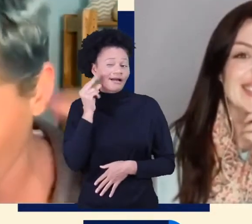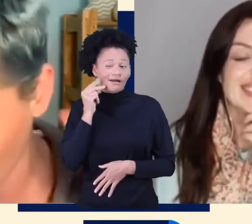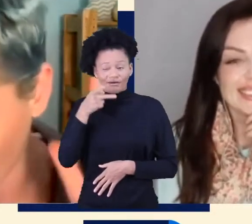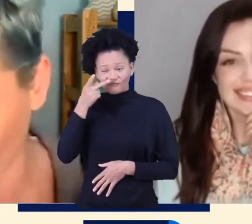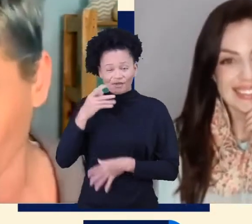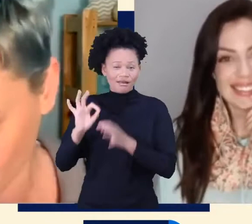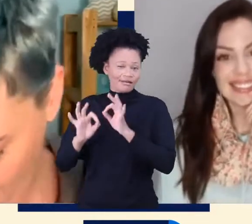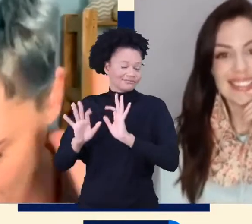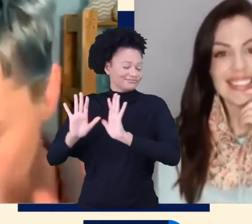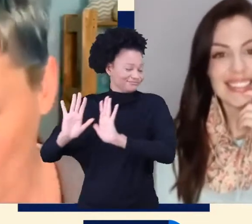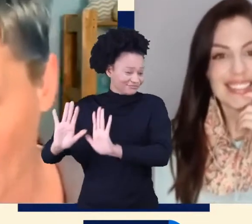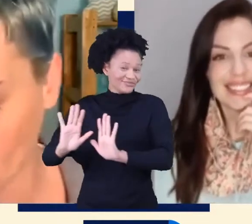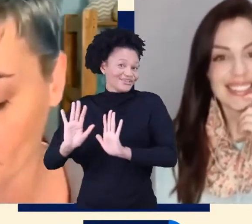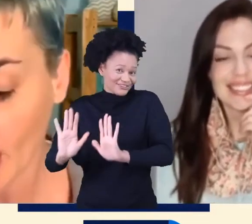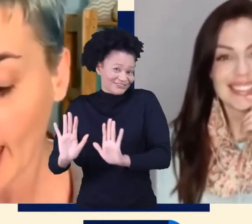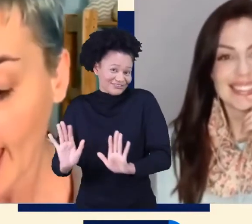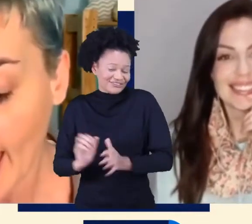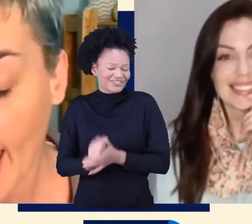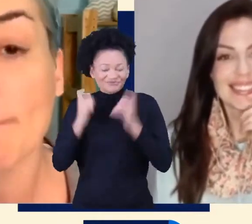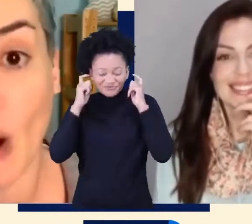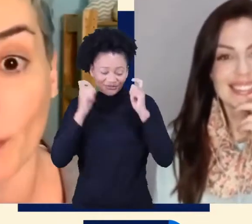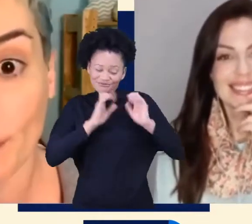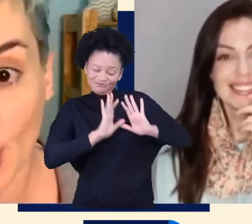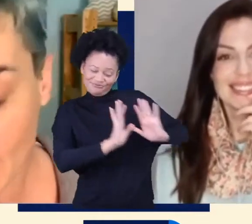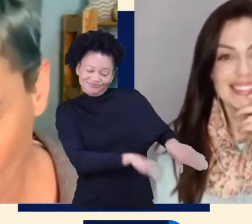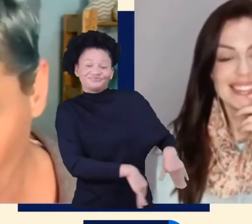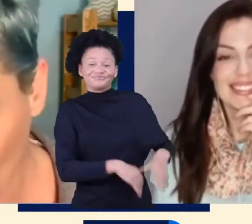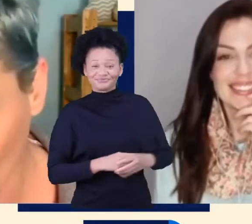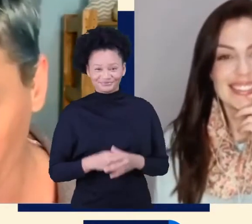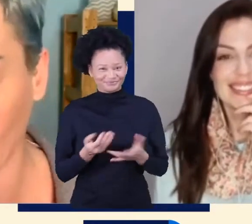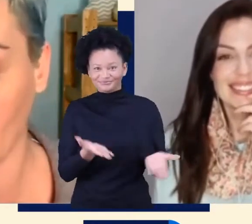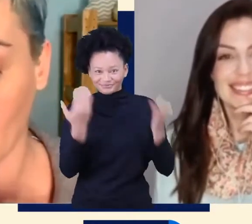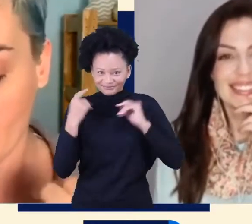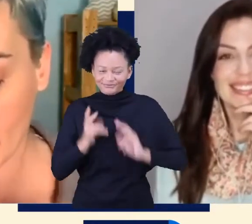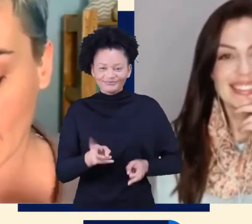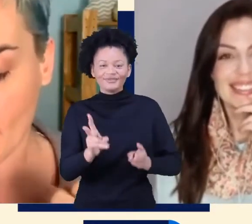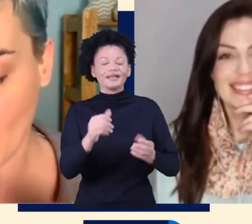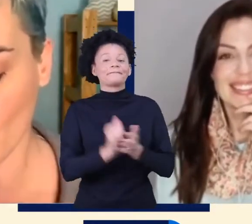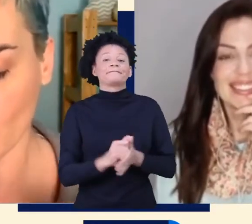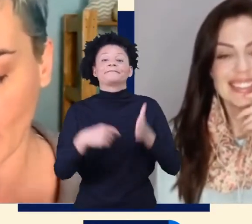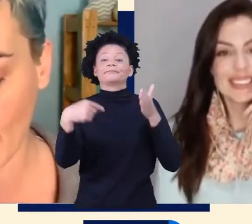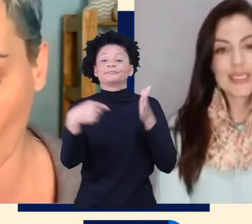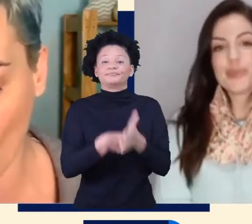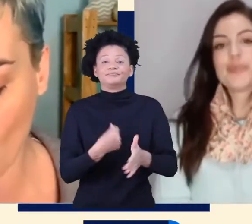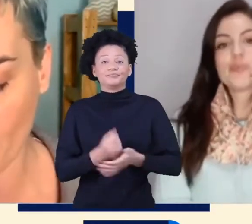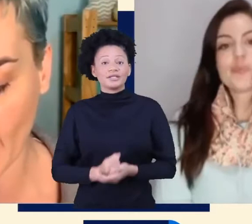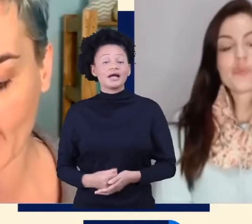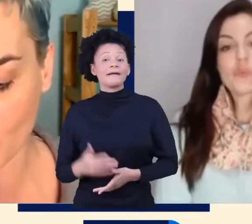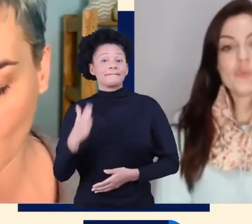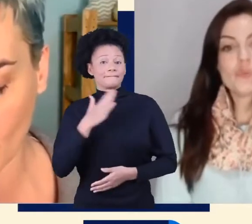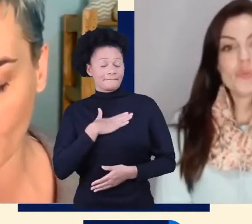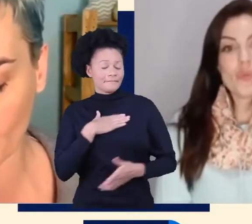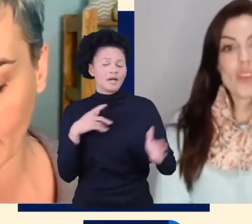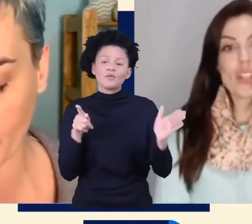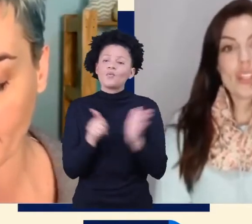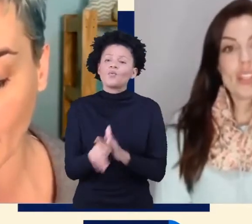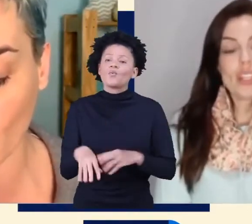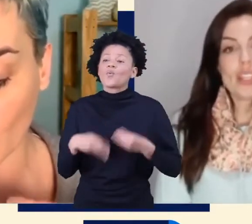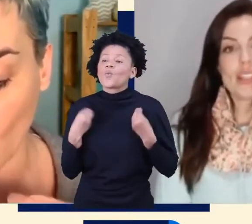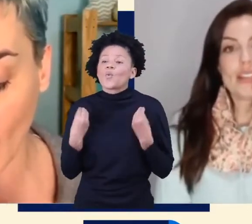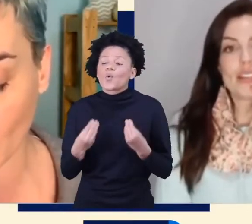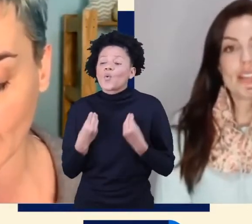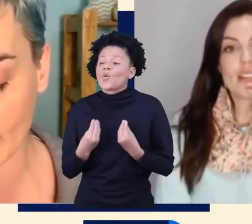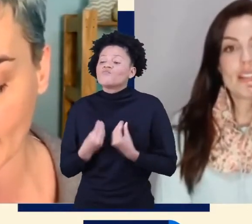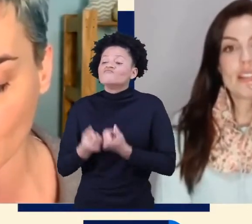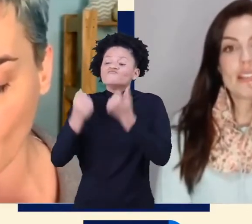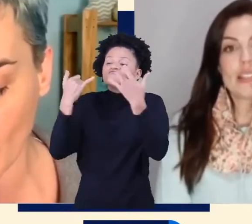fone e vamos lá. Bom, próxima pergunta. Minha pergunta é como falar sobre pornografia quando